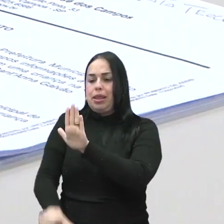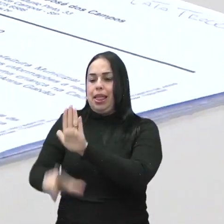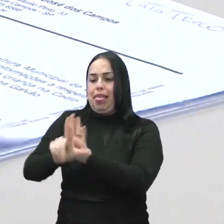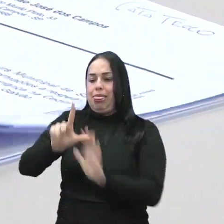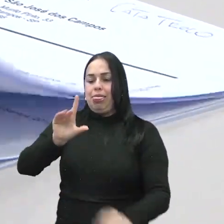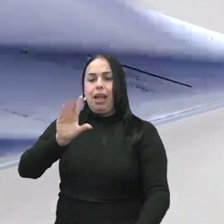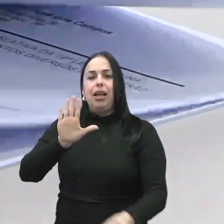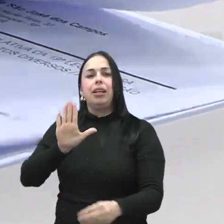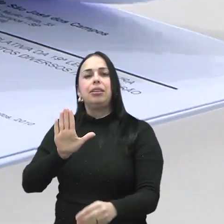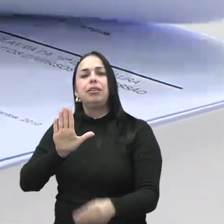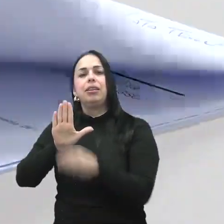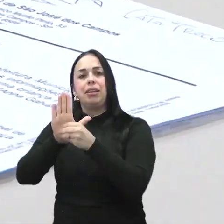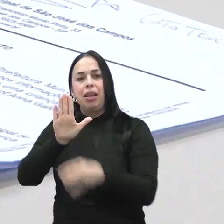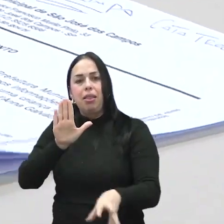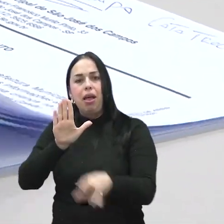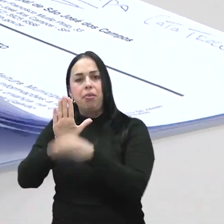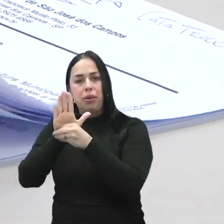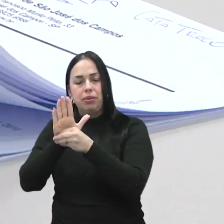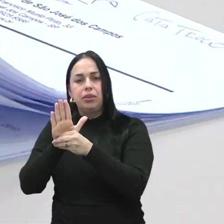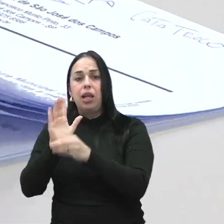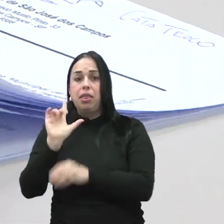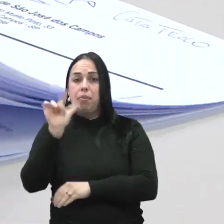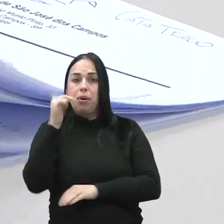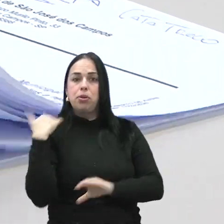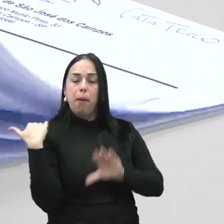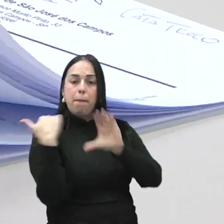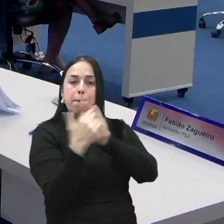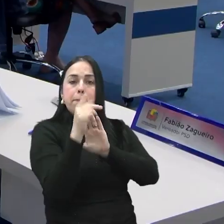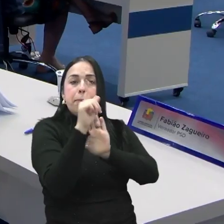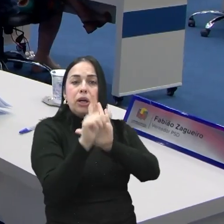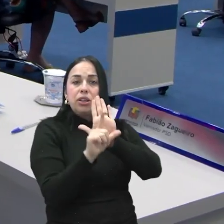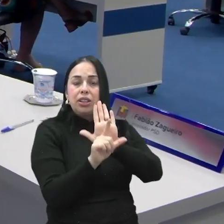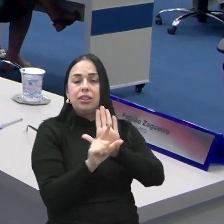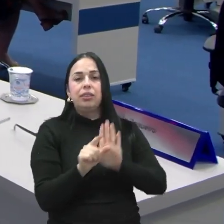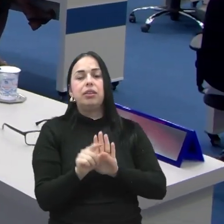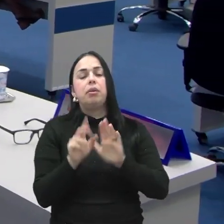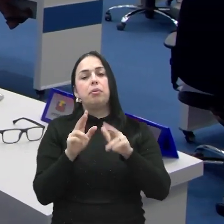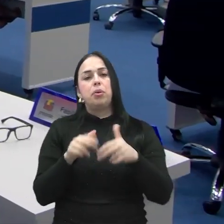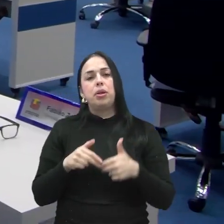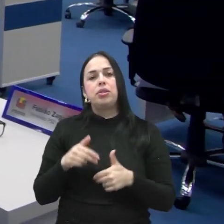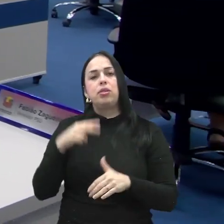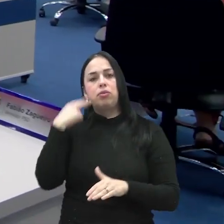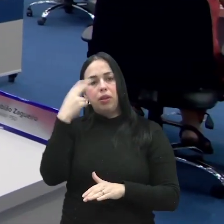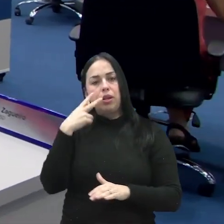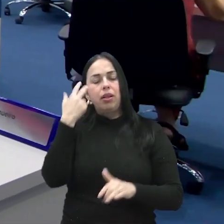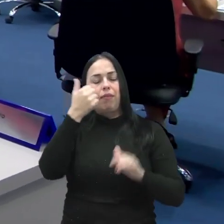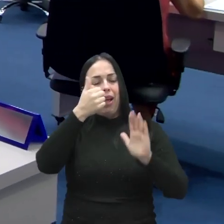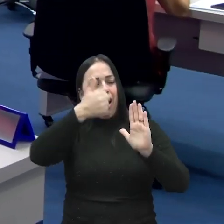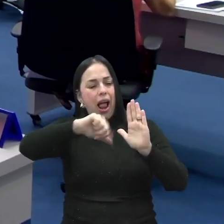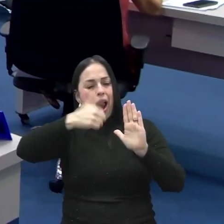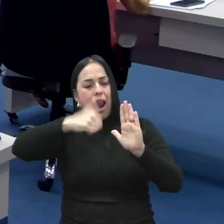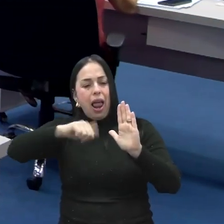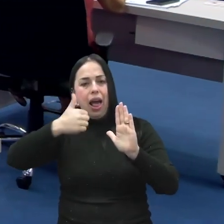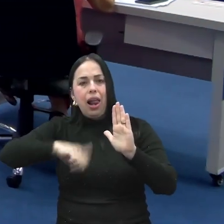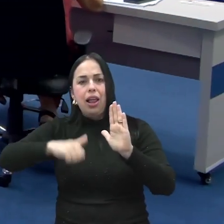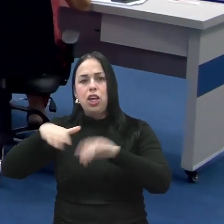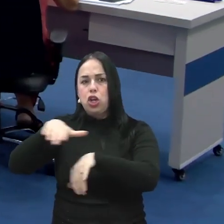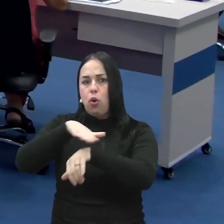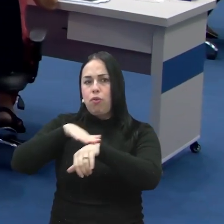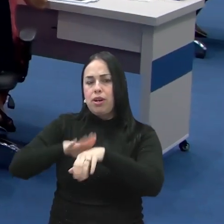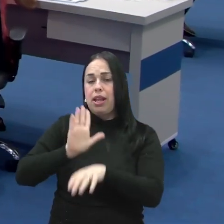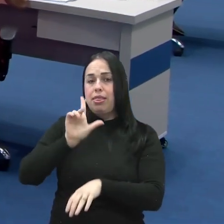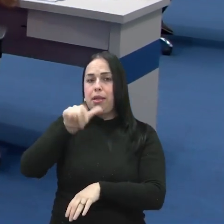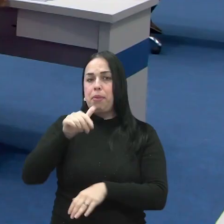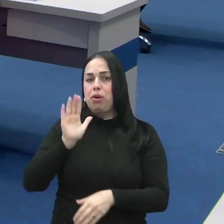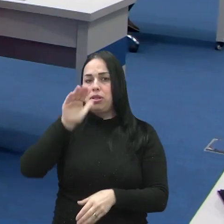dos projetos de lei enviados à Câmara. Cabe aos vereadores analisarem, debater